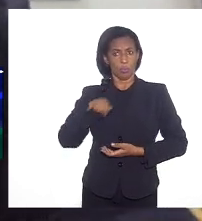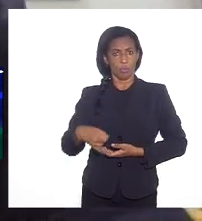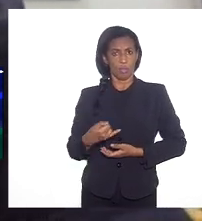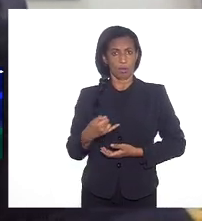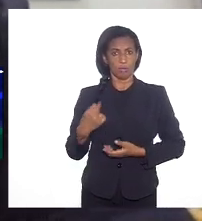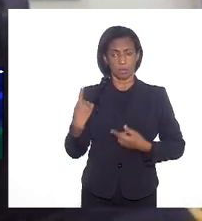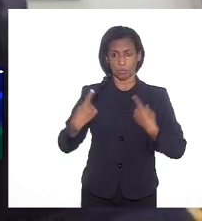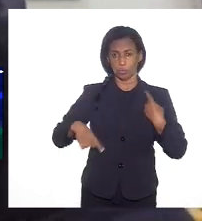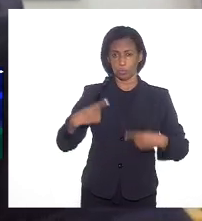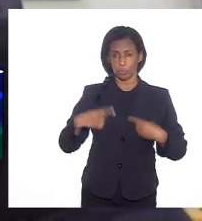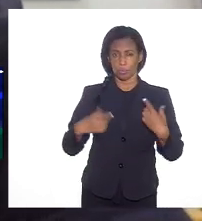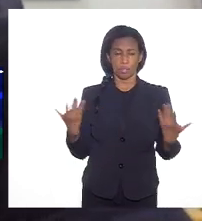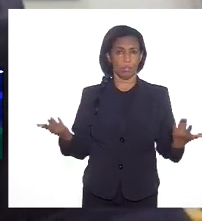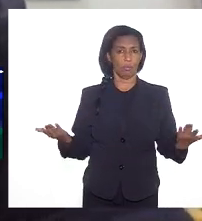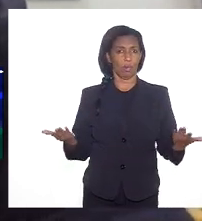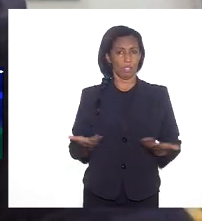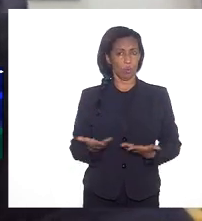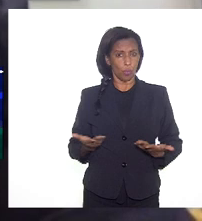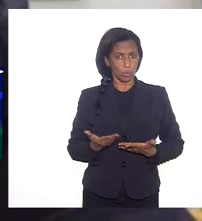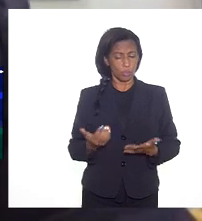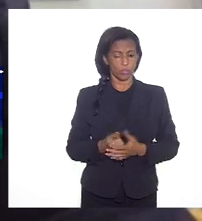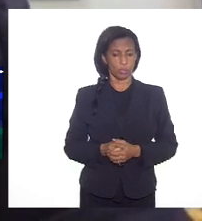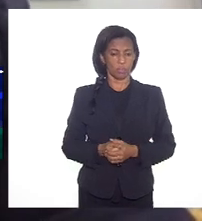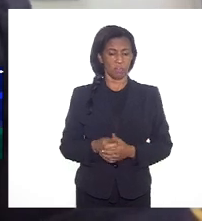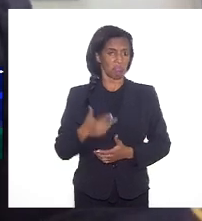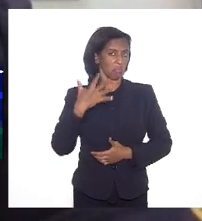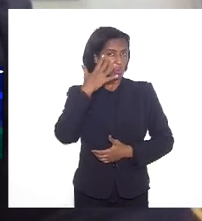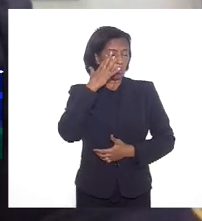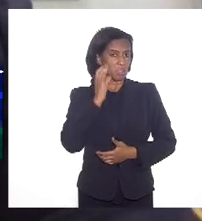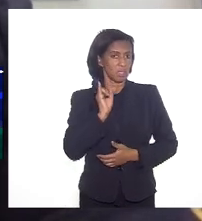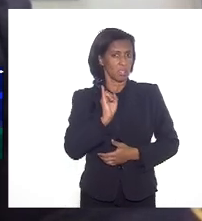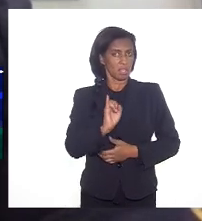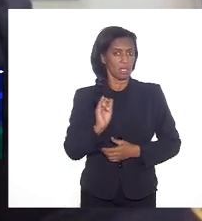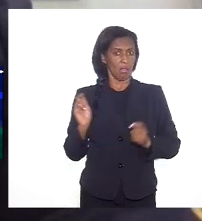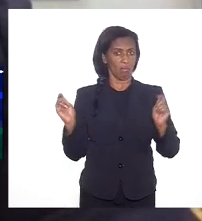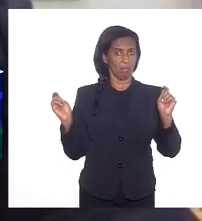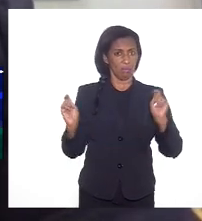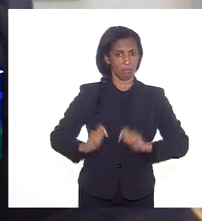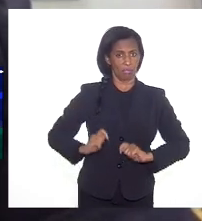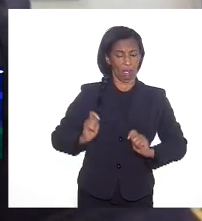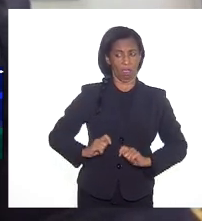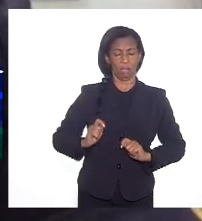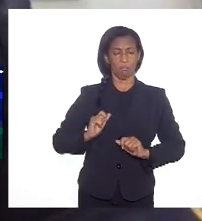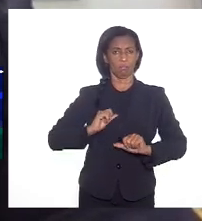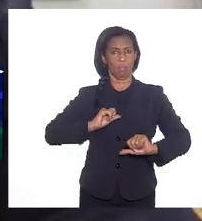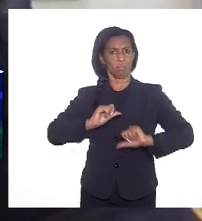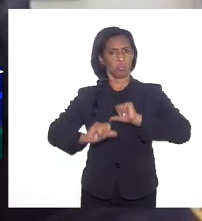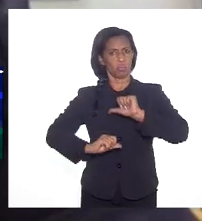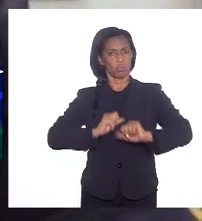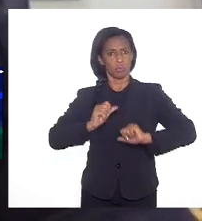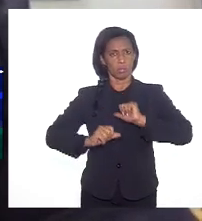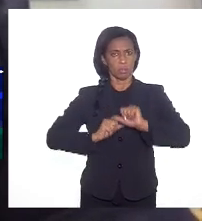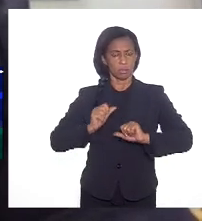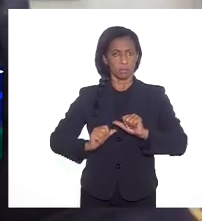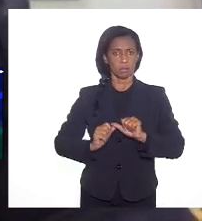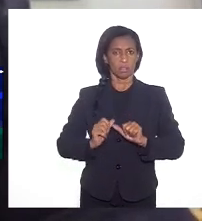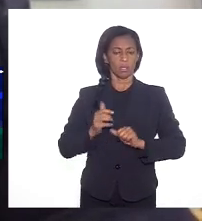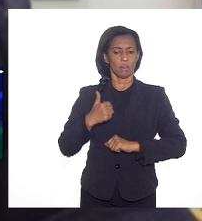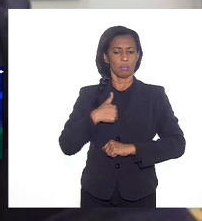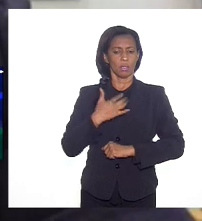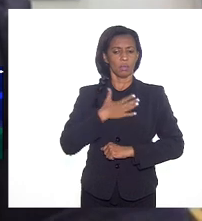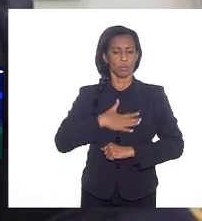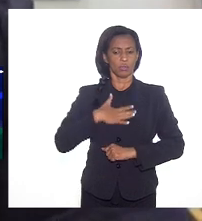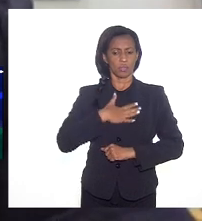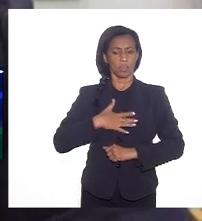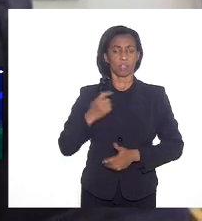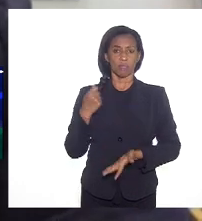aqui presidente não sei se ainda há espaço para alguma mudança mas eu gostaria de